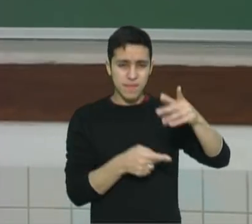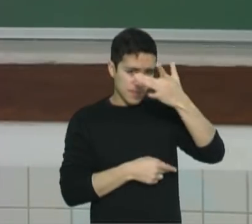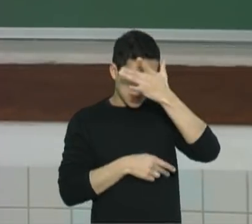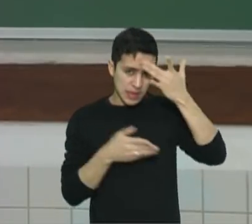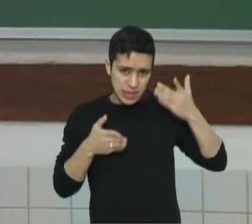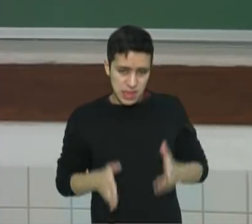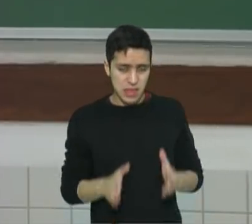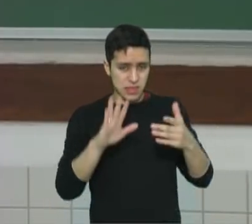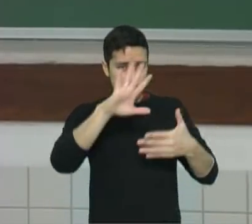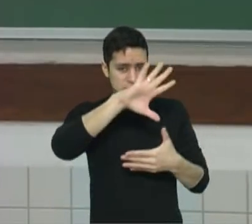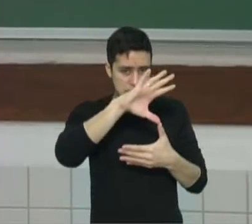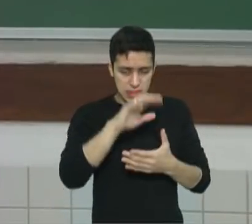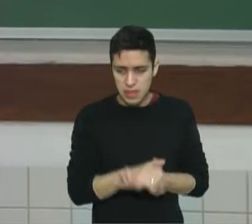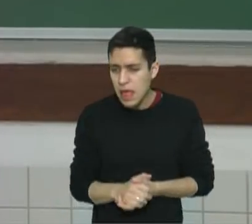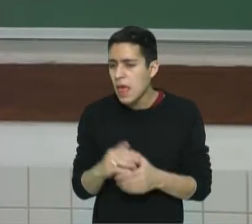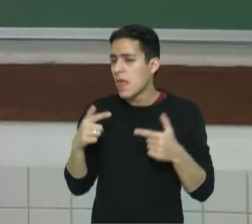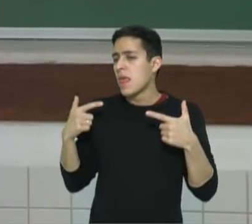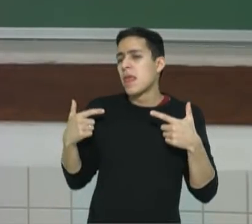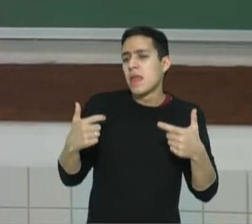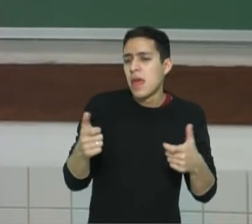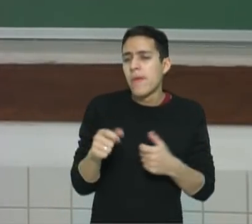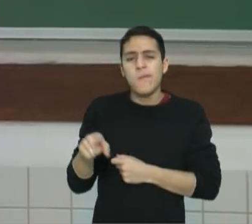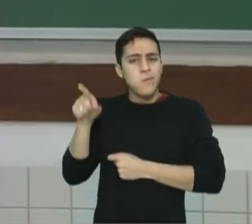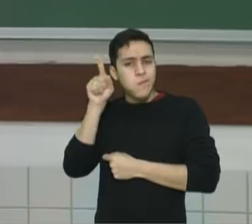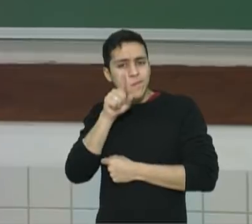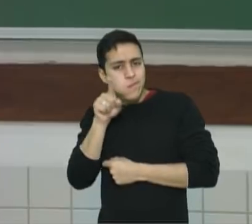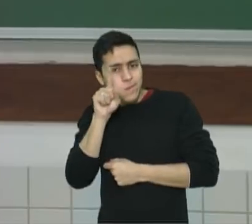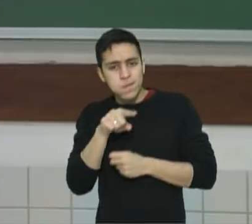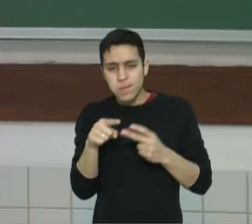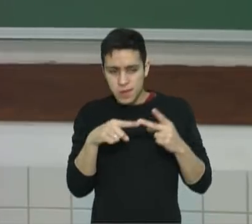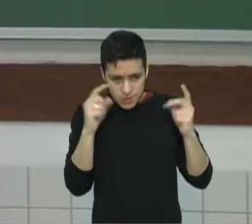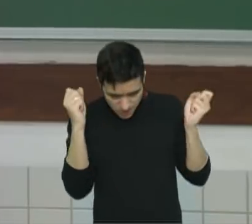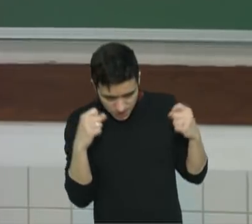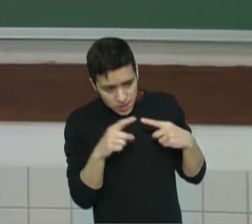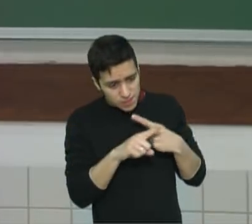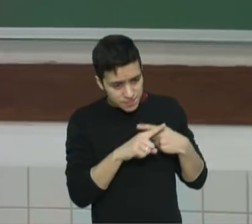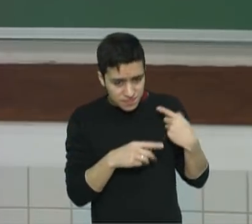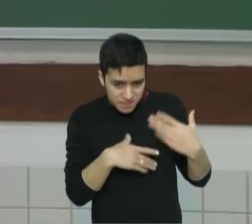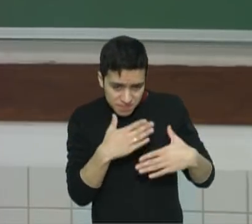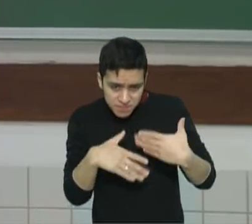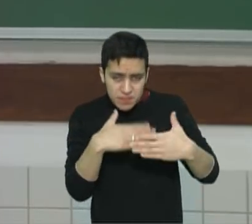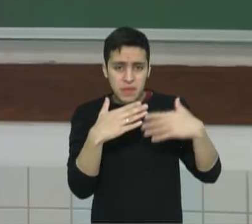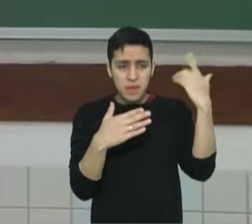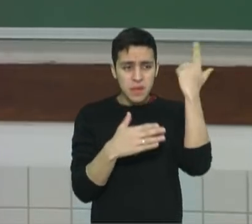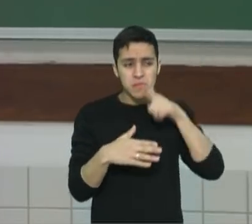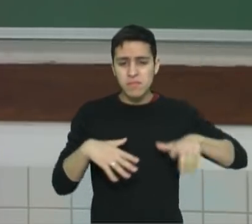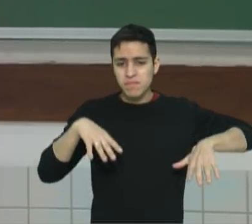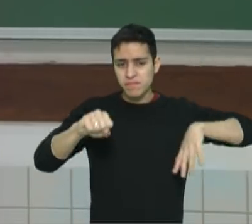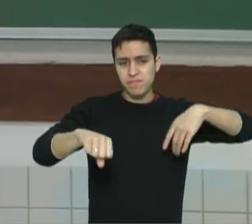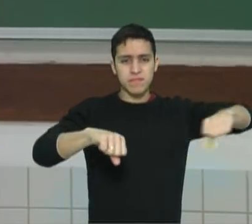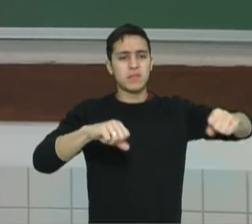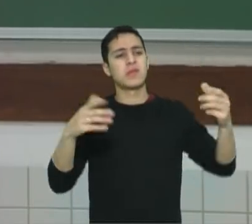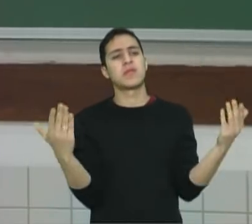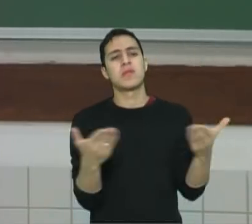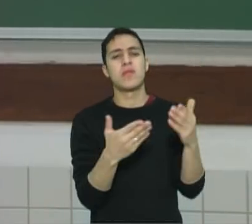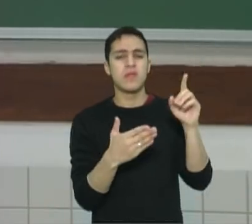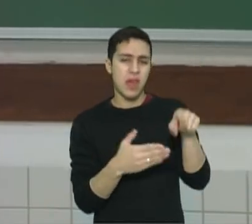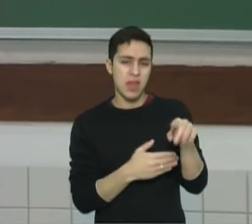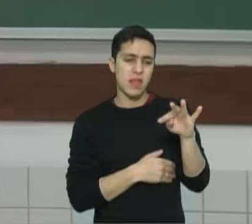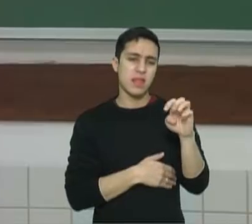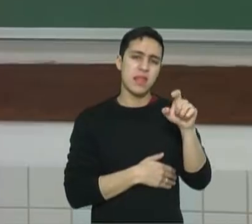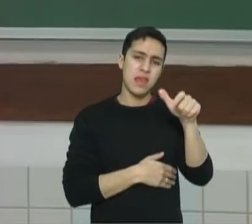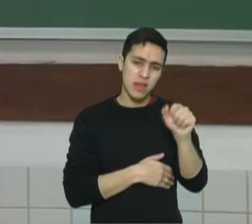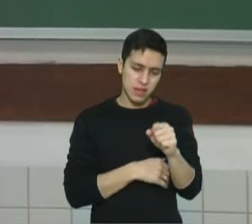tivemos sim uma guerra Estados Unidos e México para avançar e conquistar os territórios que hoje são Texas e